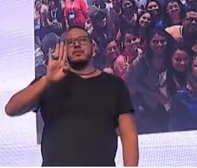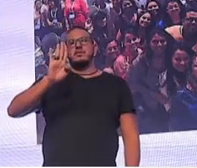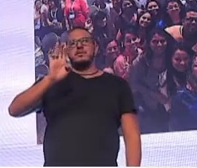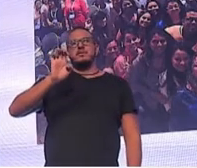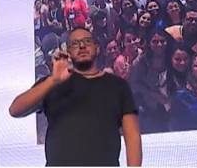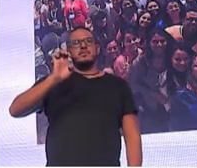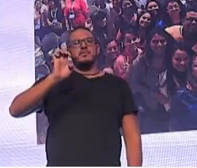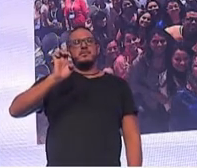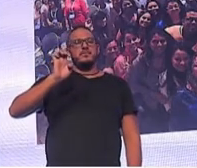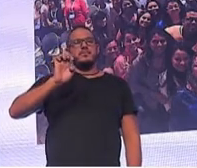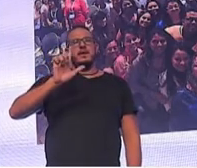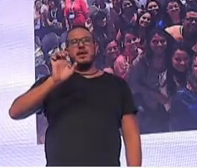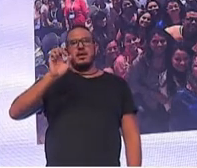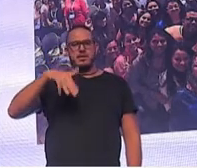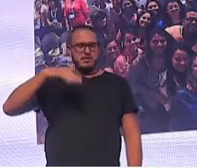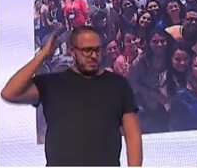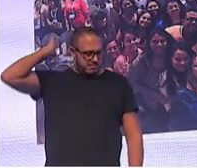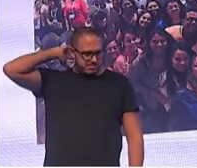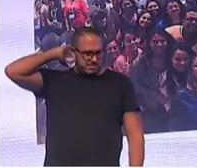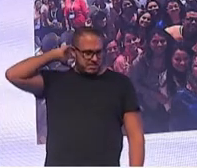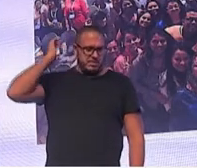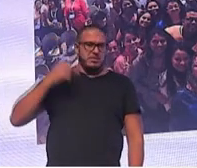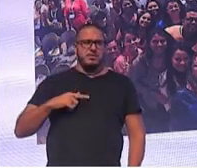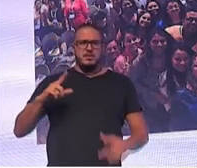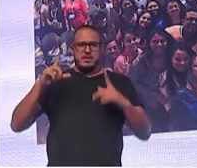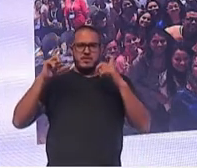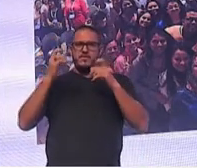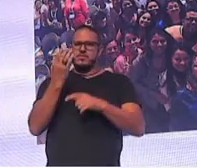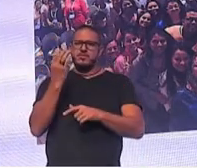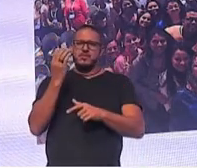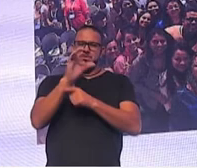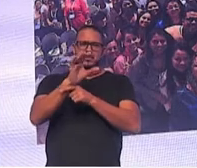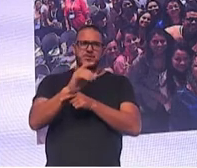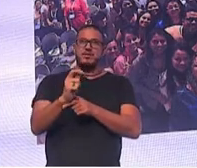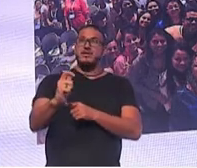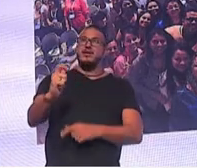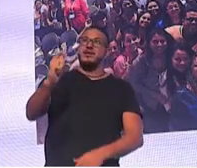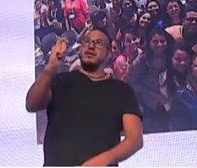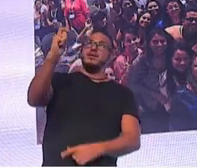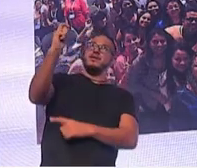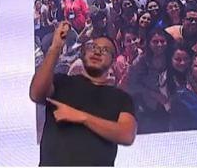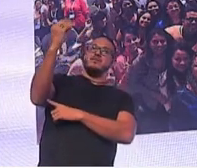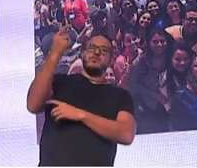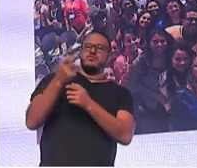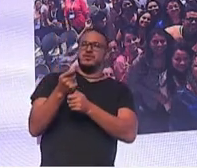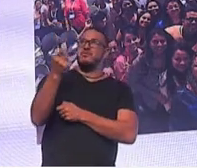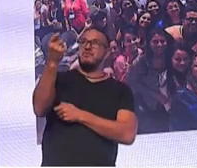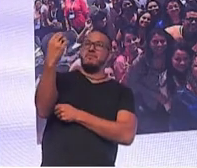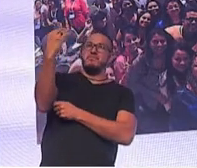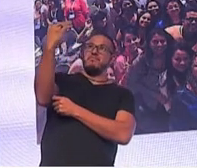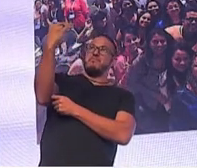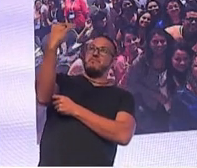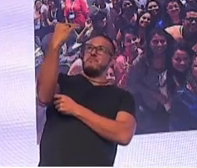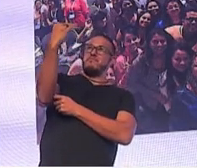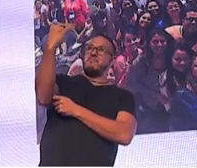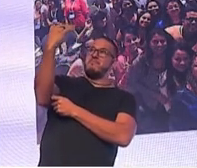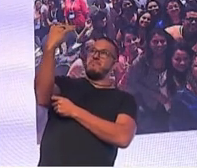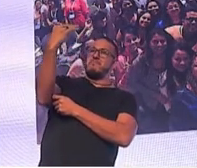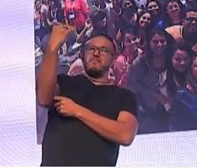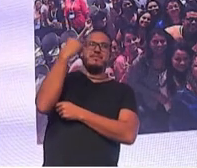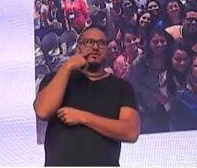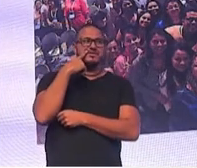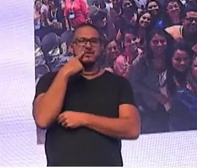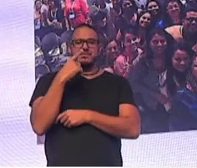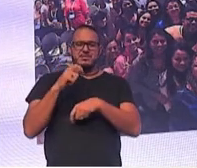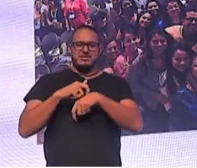2.500 pessoas. Essa foi a foto que eu tirei. Coloquei minha GoPro no pau de selfie, que não tinha nem botão de Bluetooth. Fiquei mirando ali, coloquei um timer de